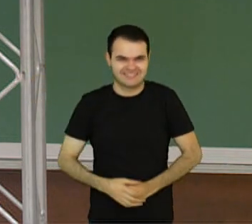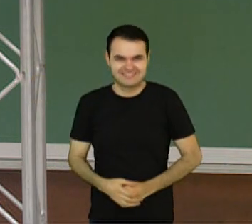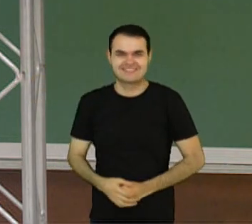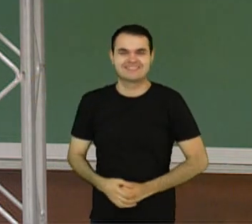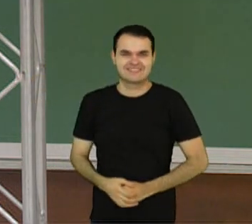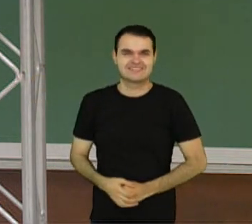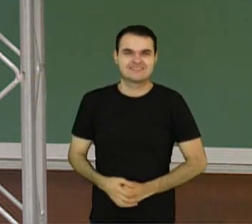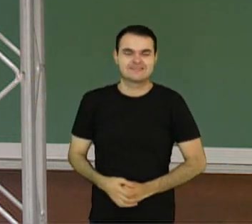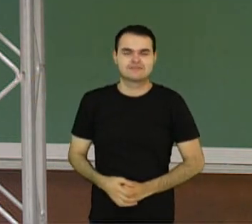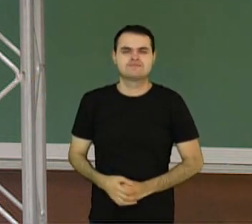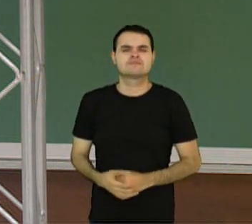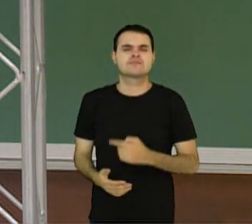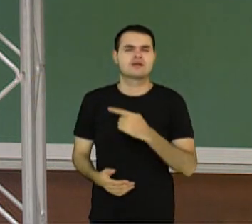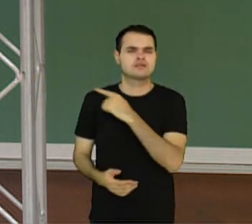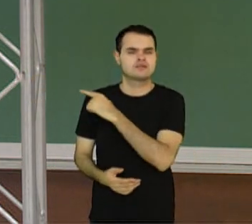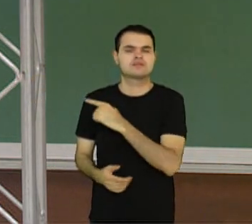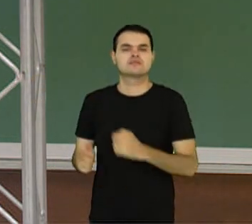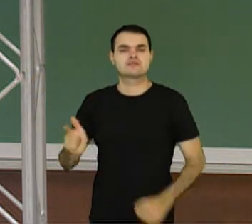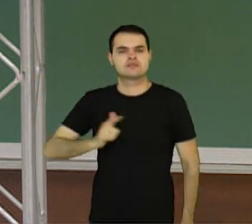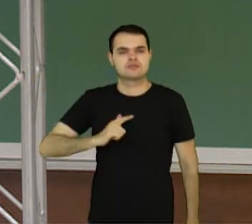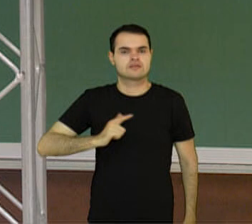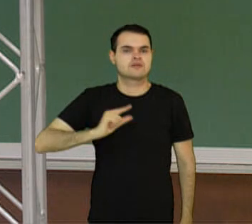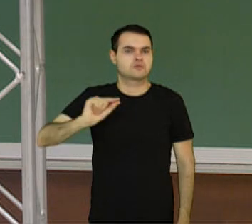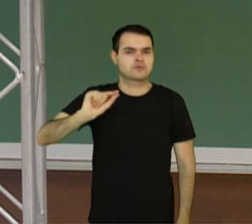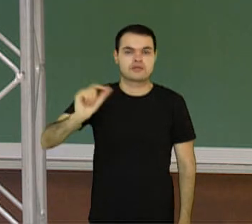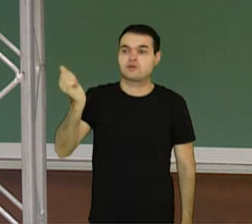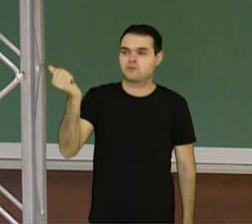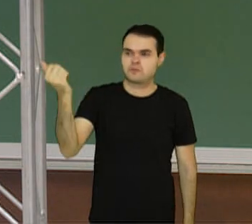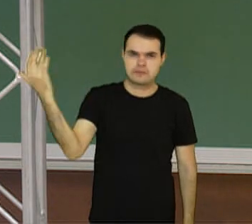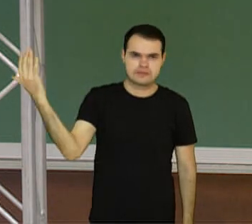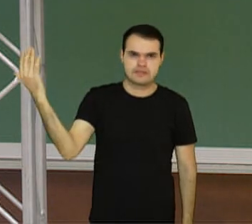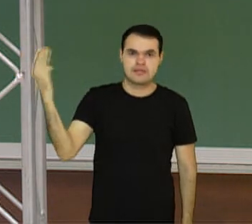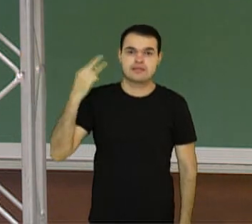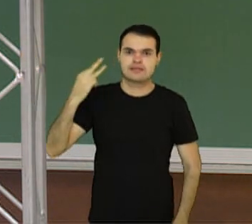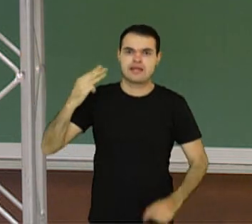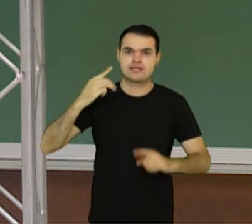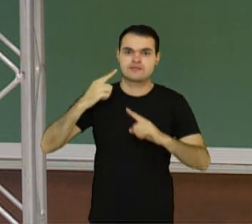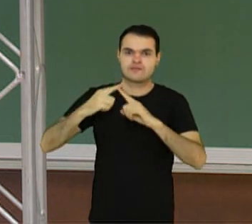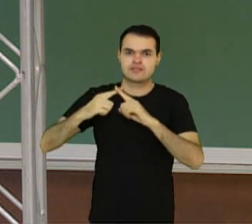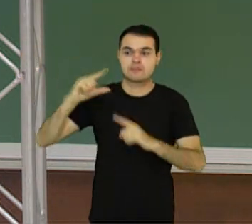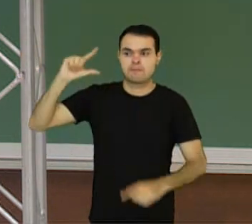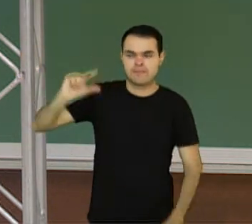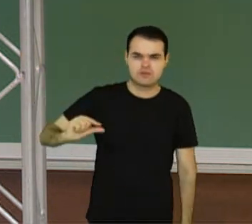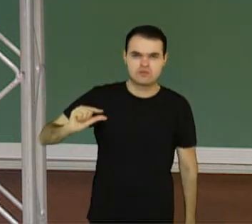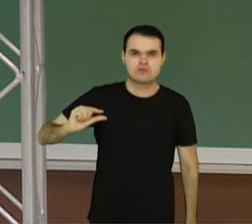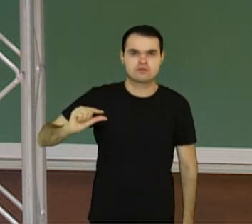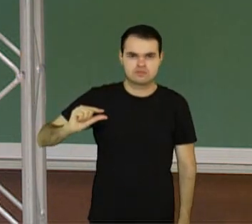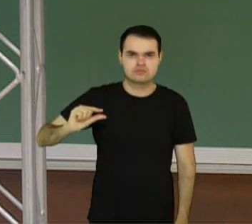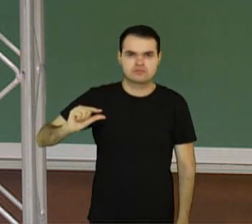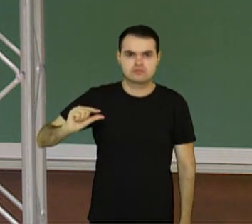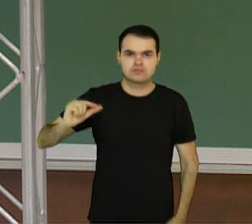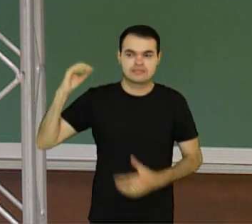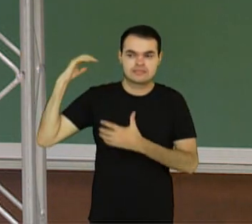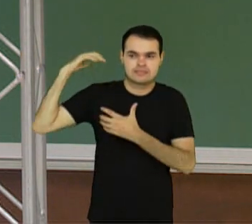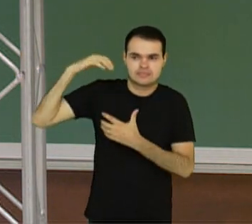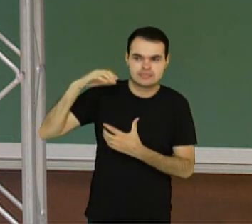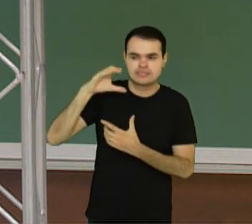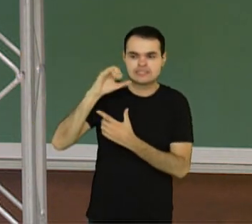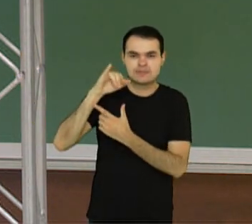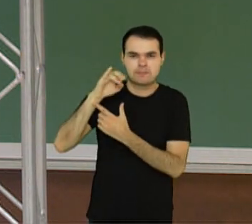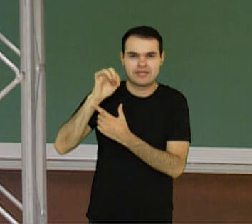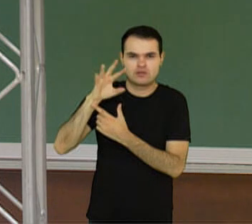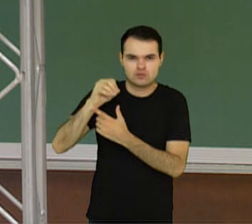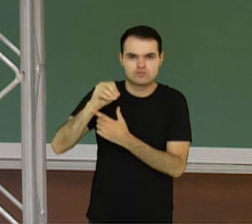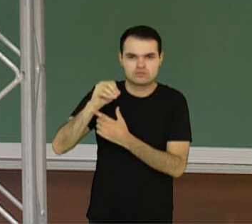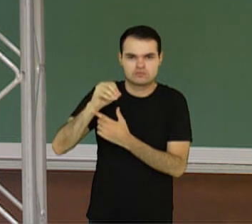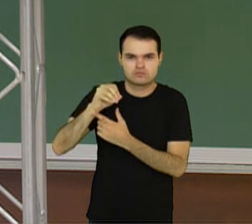Olha, nesse caso, nós temos uma quantidade 3 vezes menor de cimento. Deu para